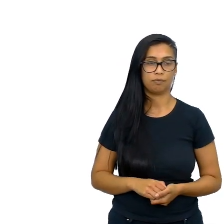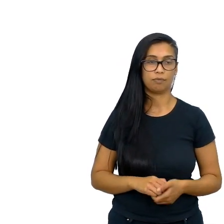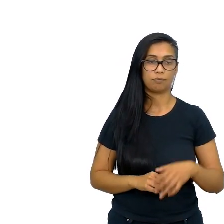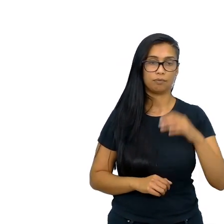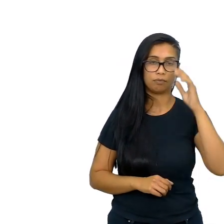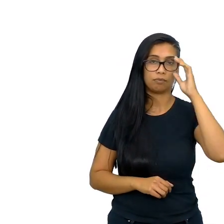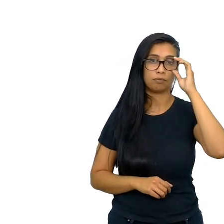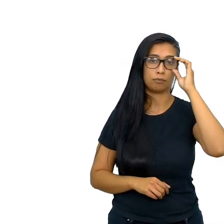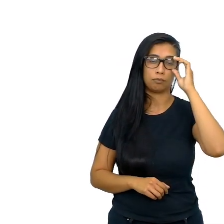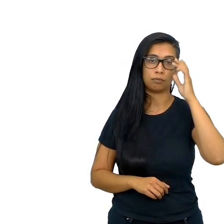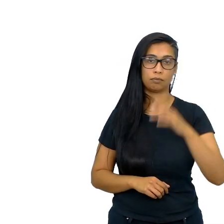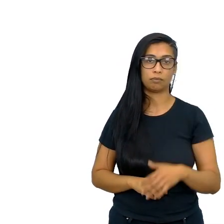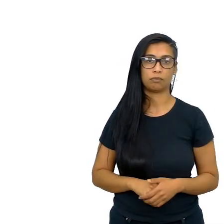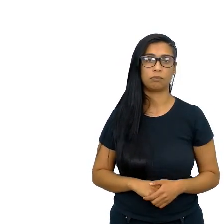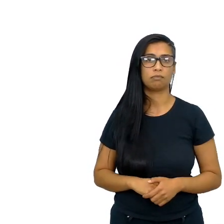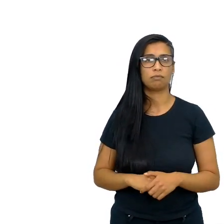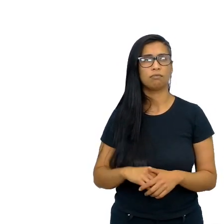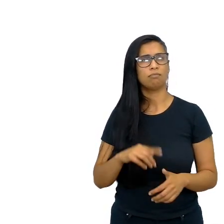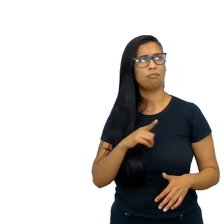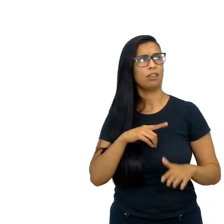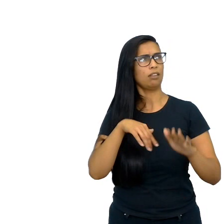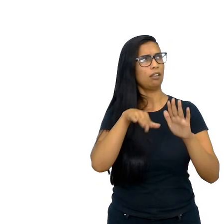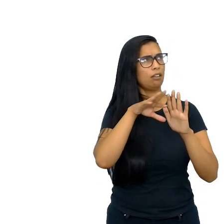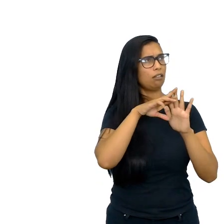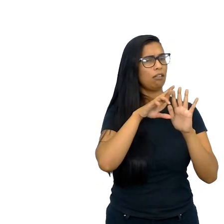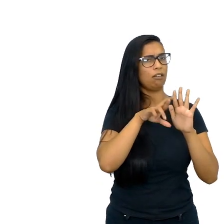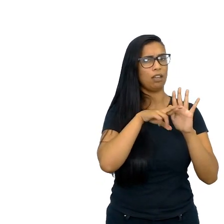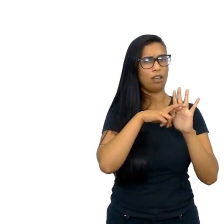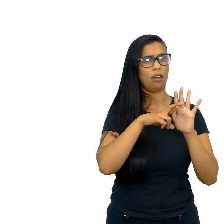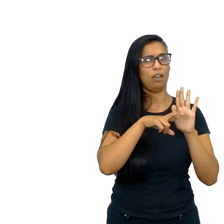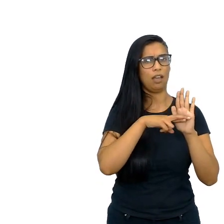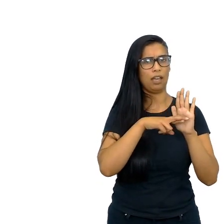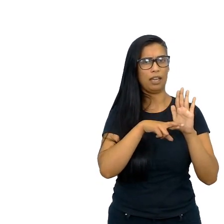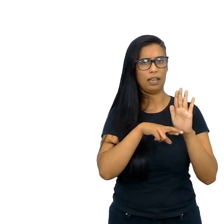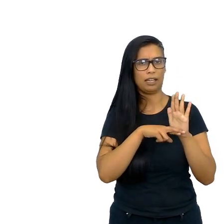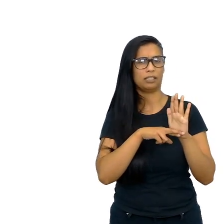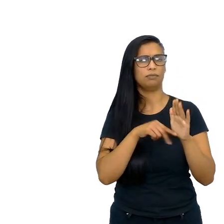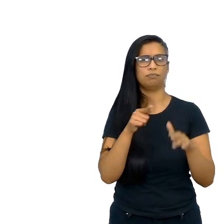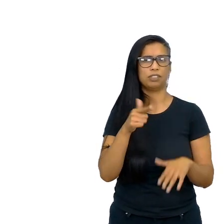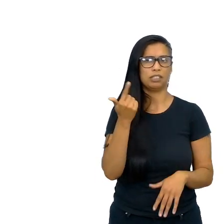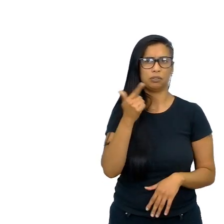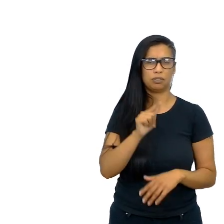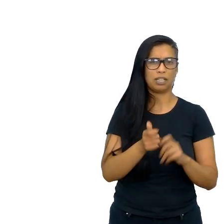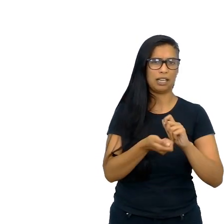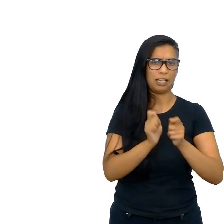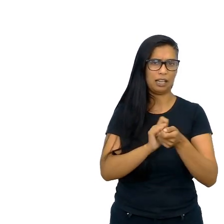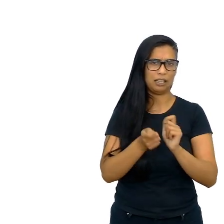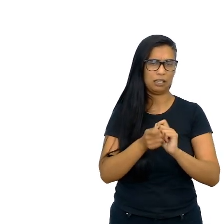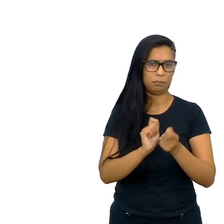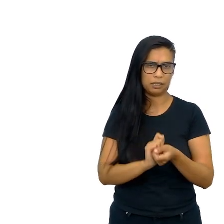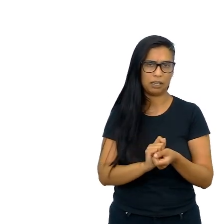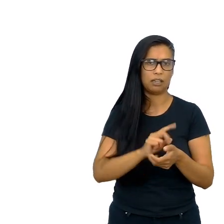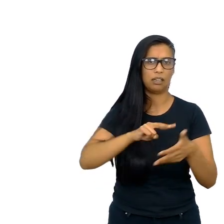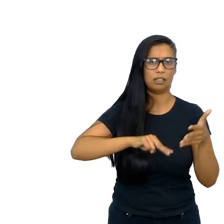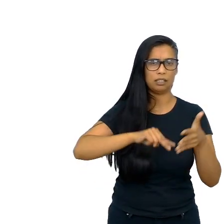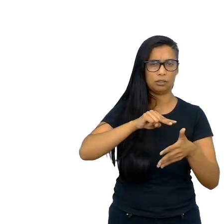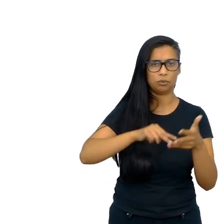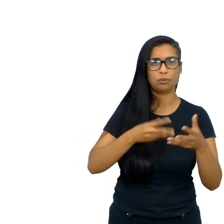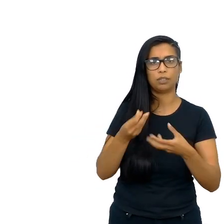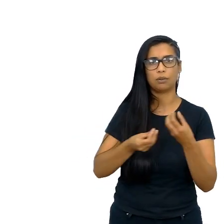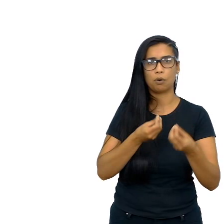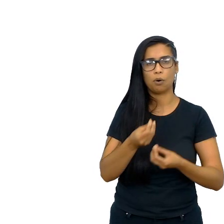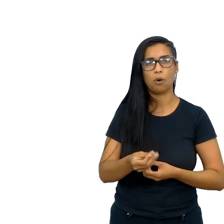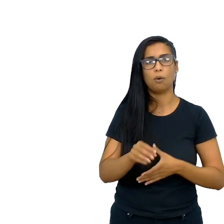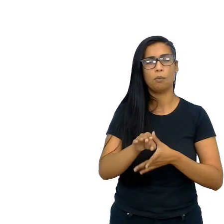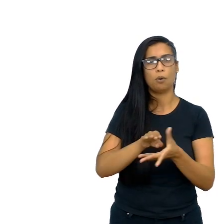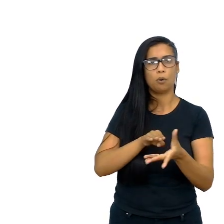de rituais, que vão desde a leitura da esquerda para a direita, são elementos que Rojo nos traz aqui